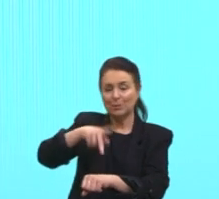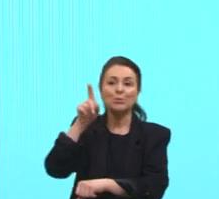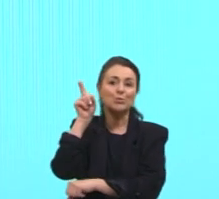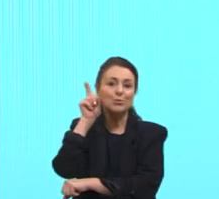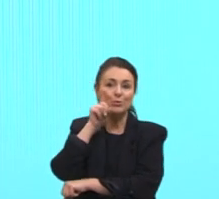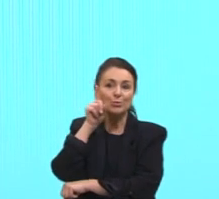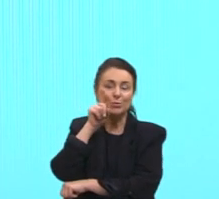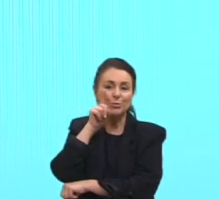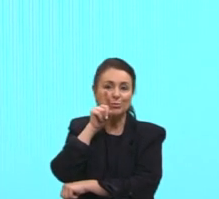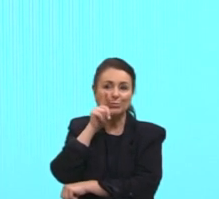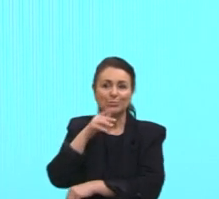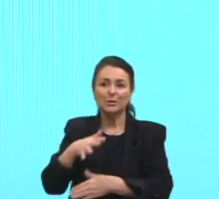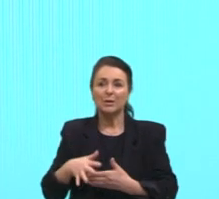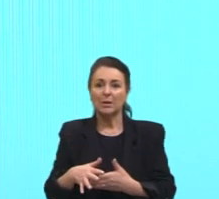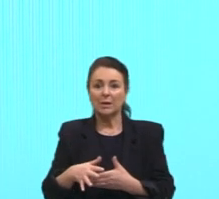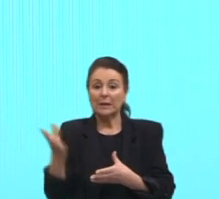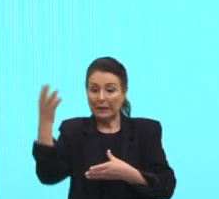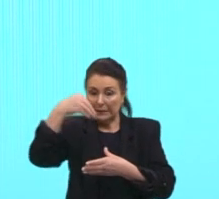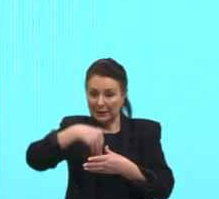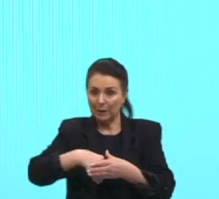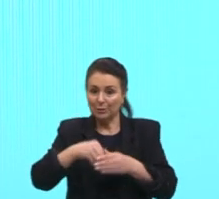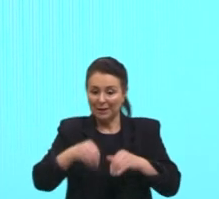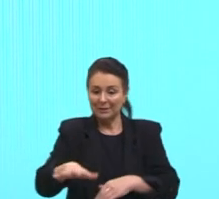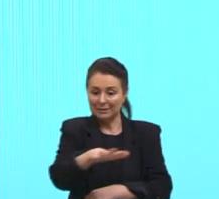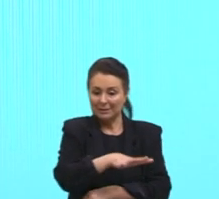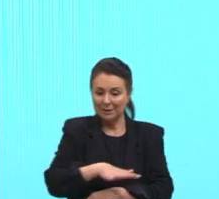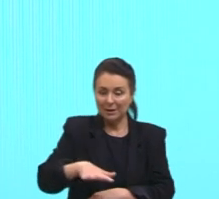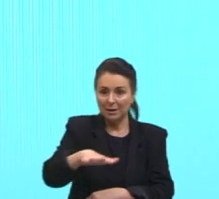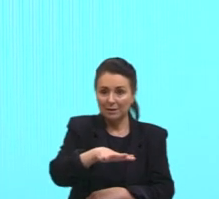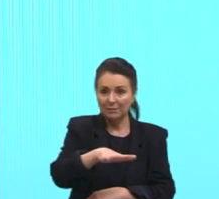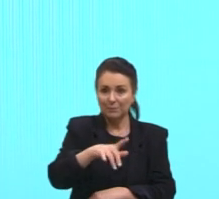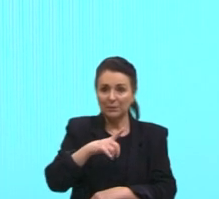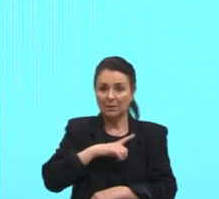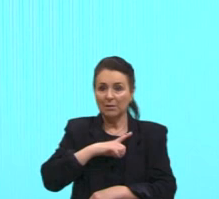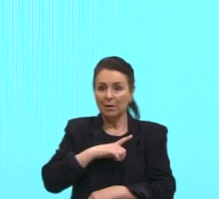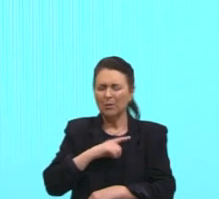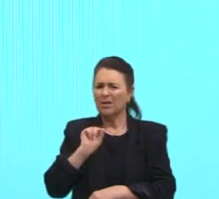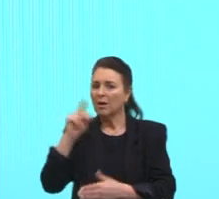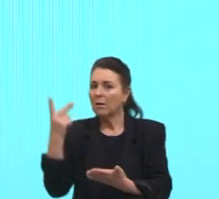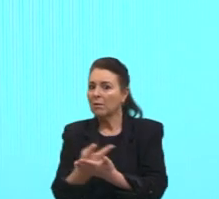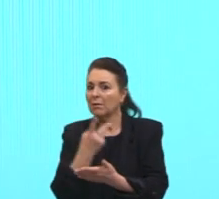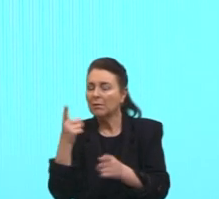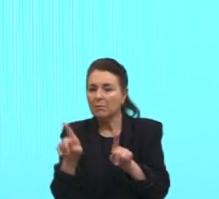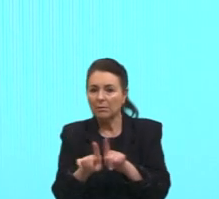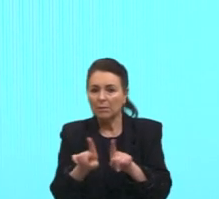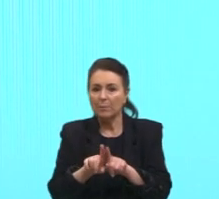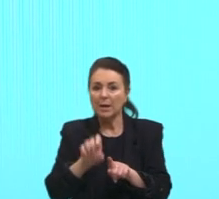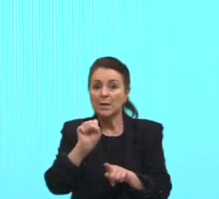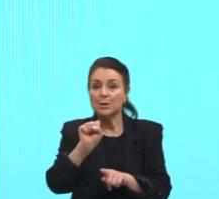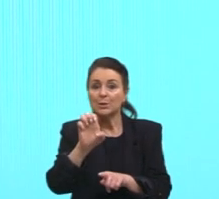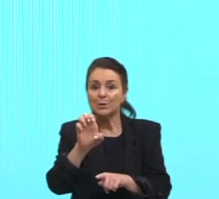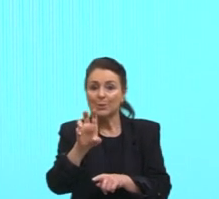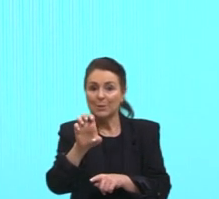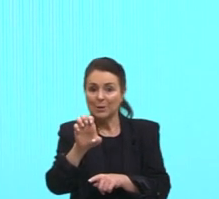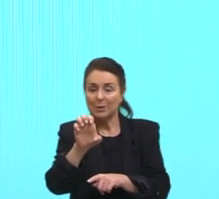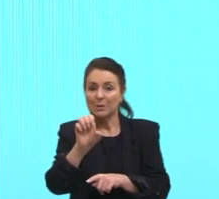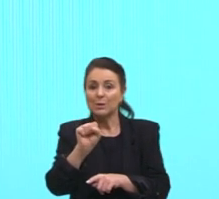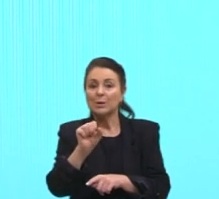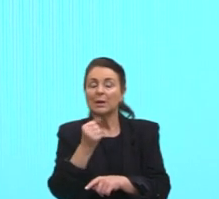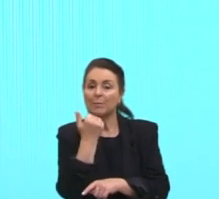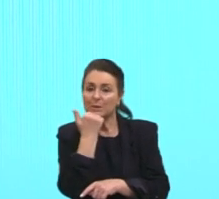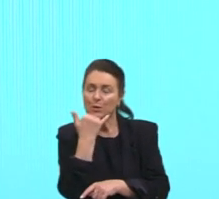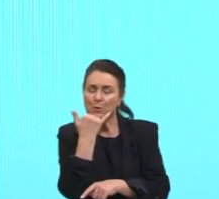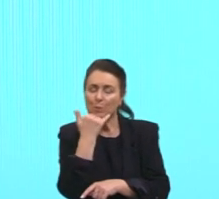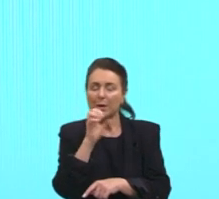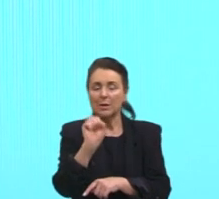Unidos né dentro dessa área então tu tem aí que que acontece também sua ex passava o óleo por ali o